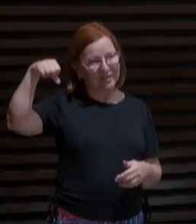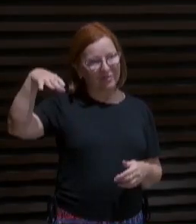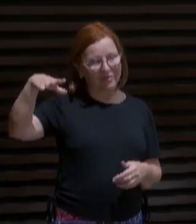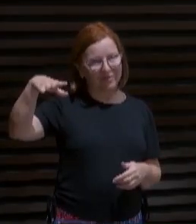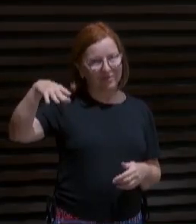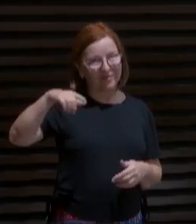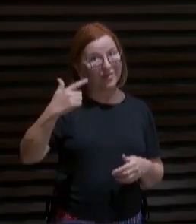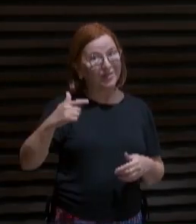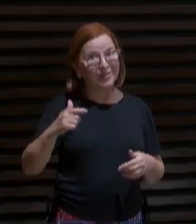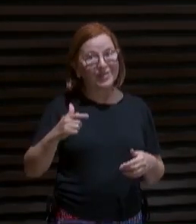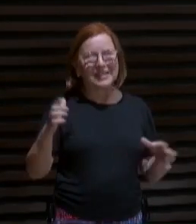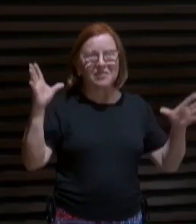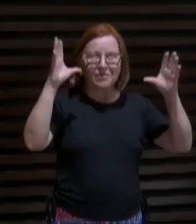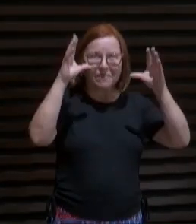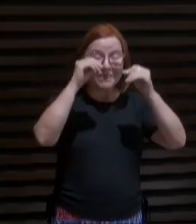treva alguma.